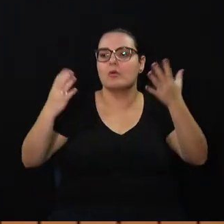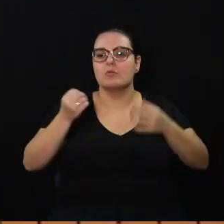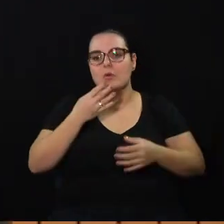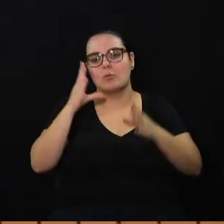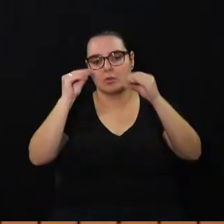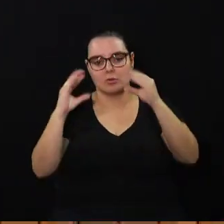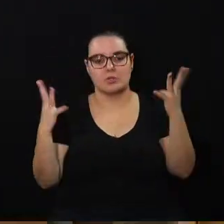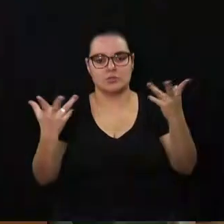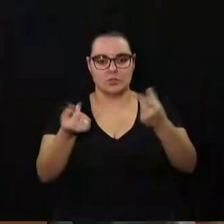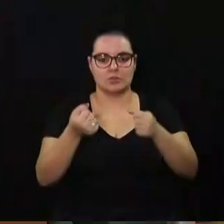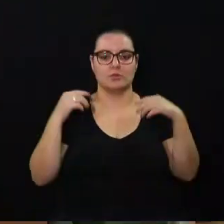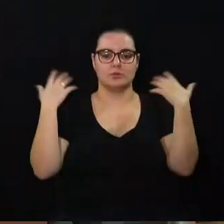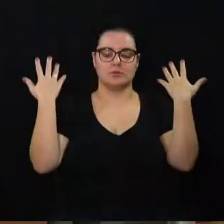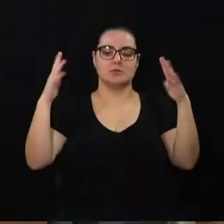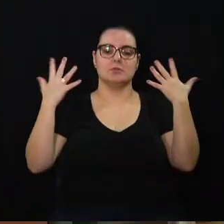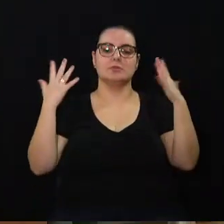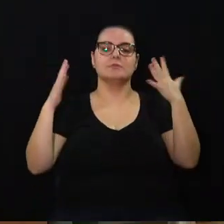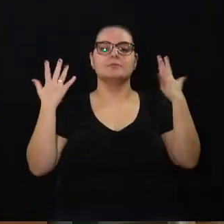todos